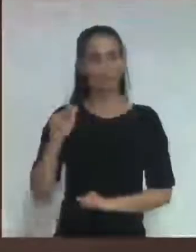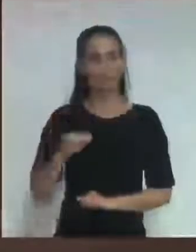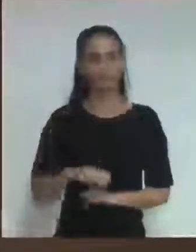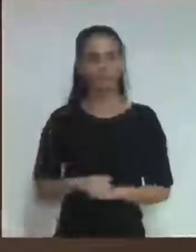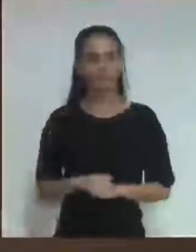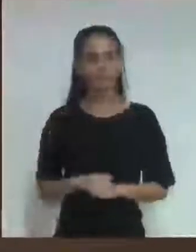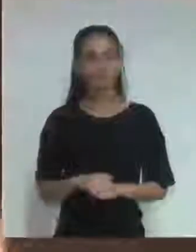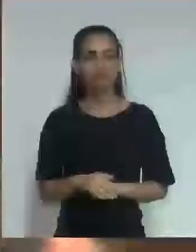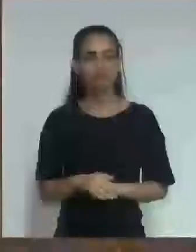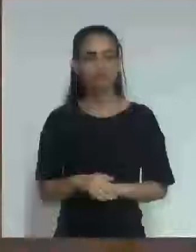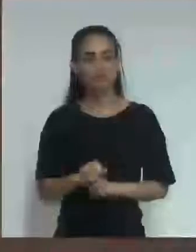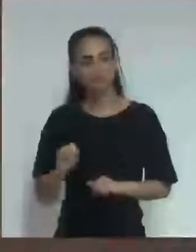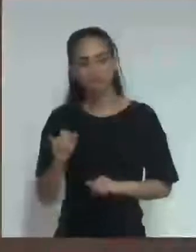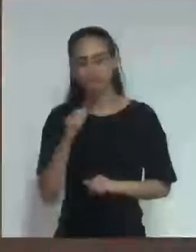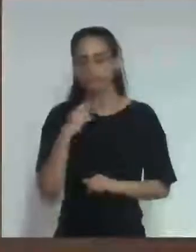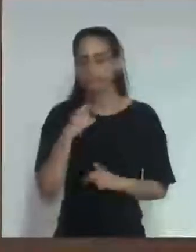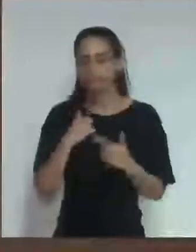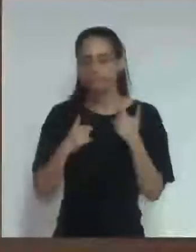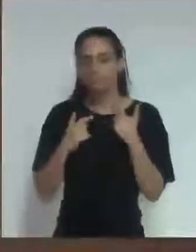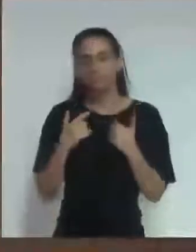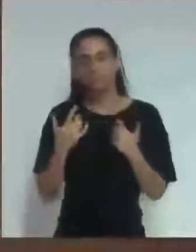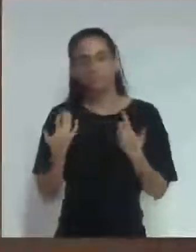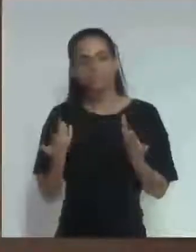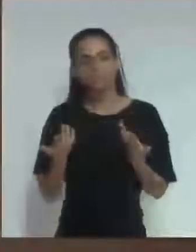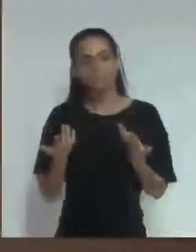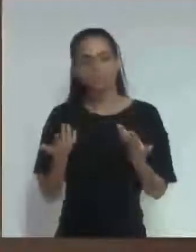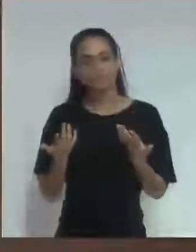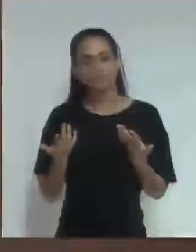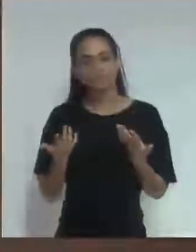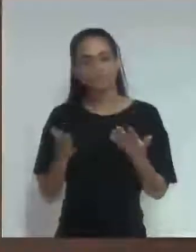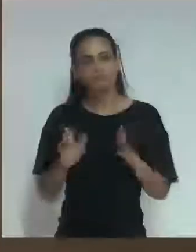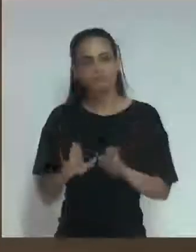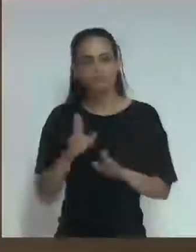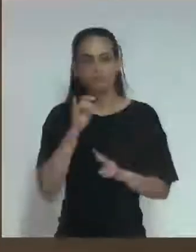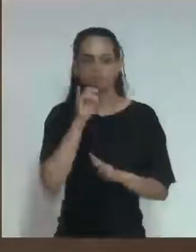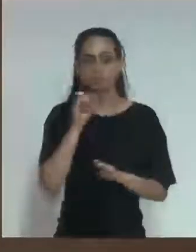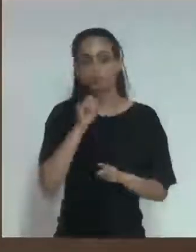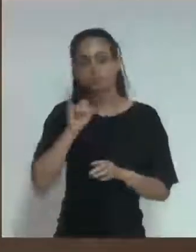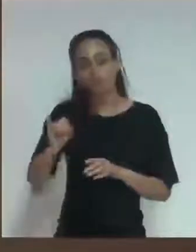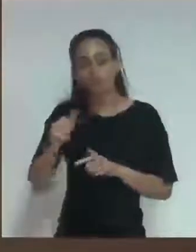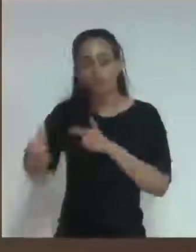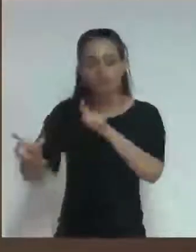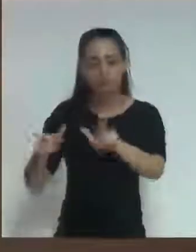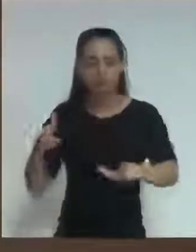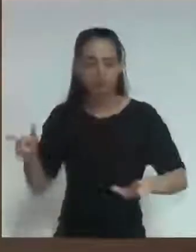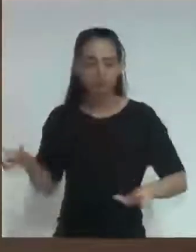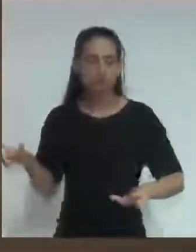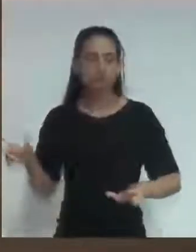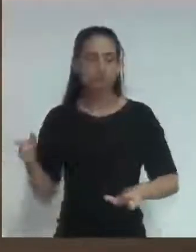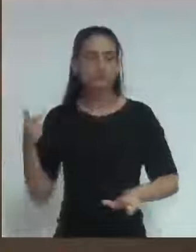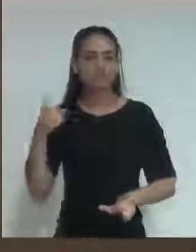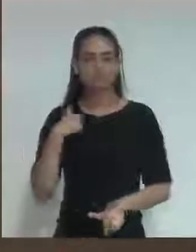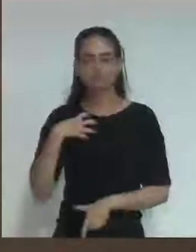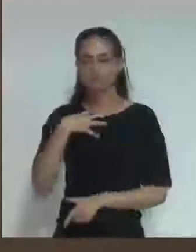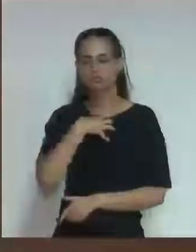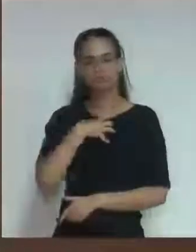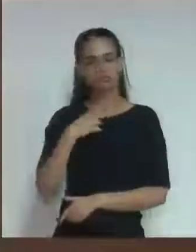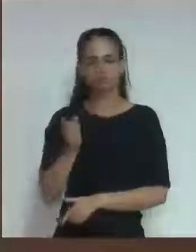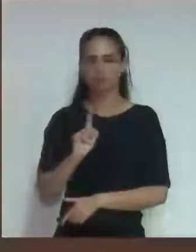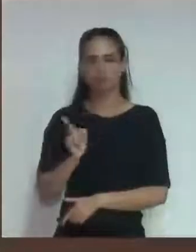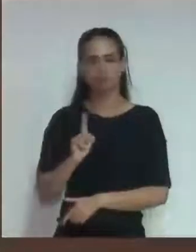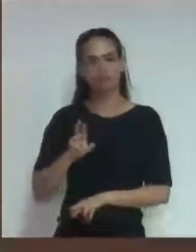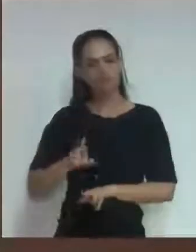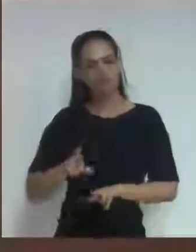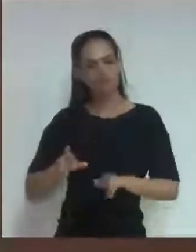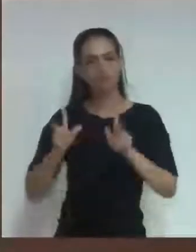Por mais que em certos momentos o número se exalte. Se tem outros que agem dessa forma, essa não é a minha